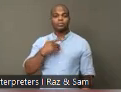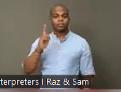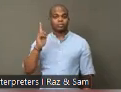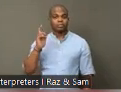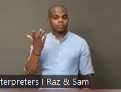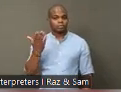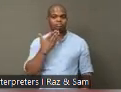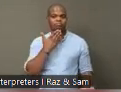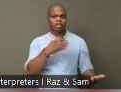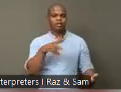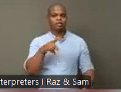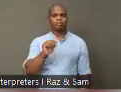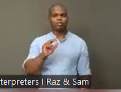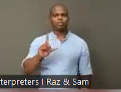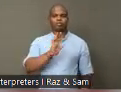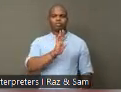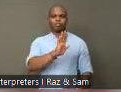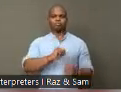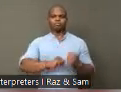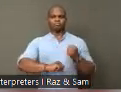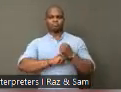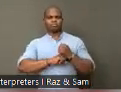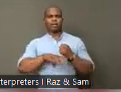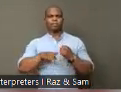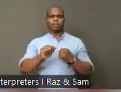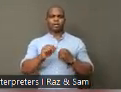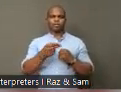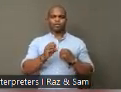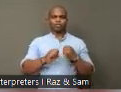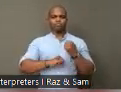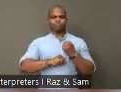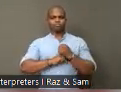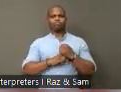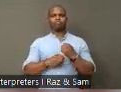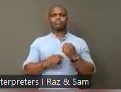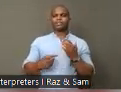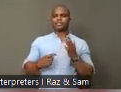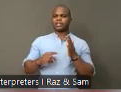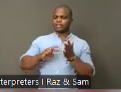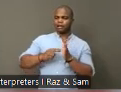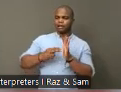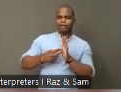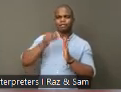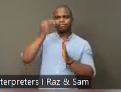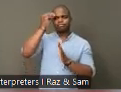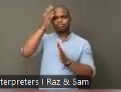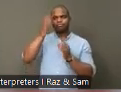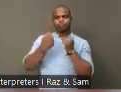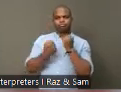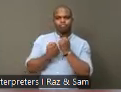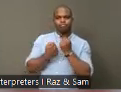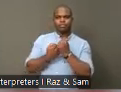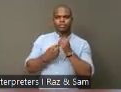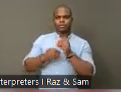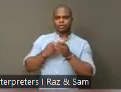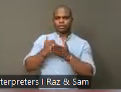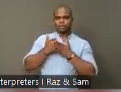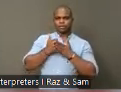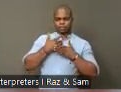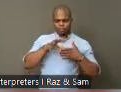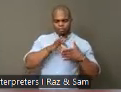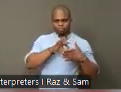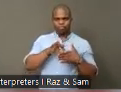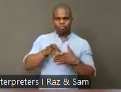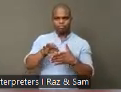Guiana, perícia técnica, assim como também a orientação que nos foi dada para a Guiana poder